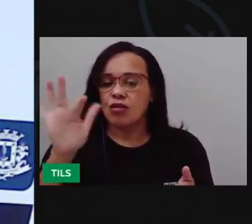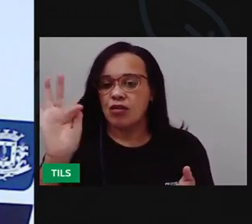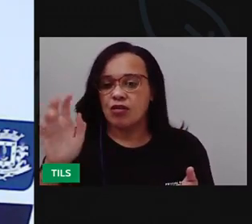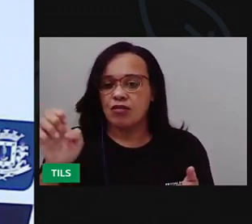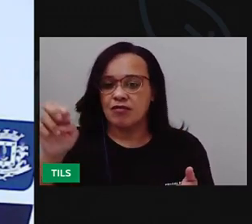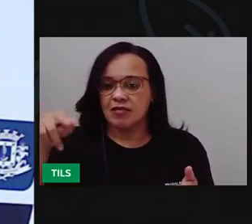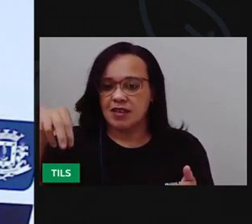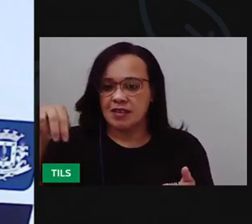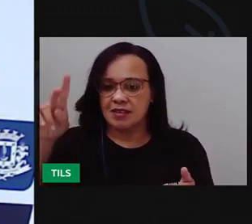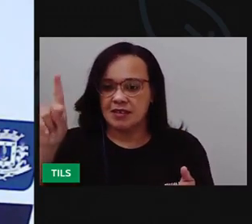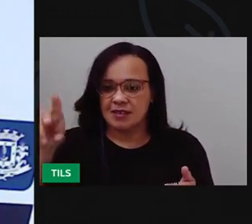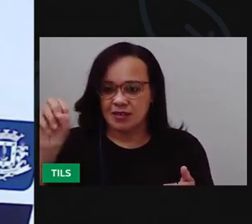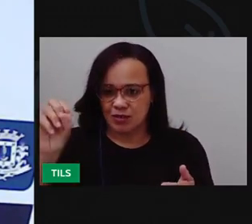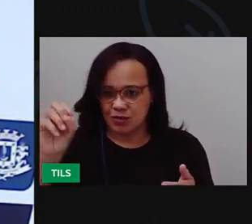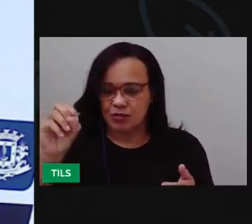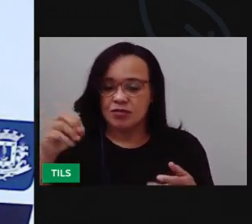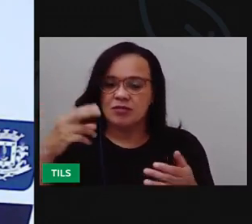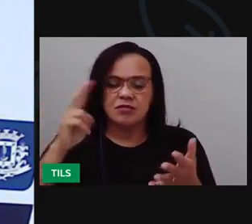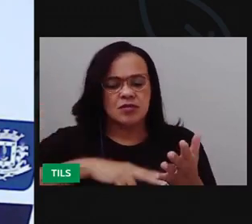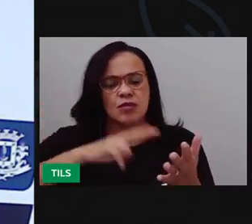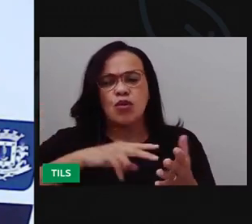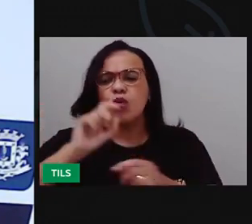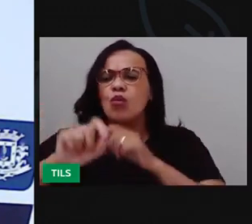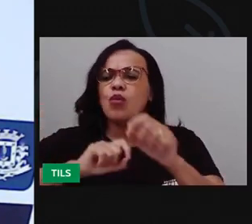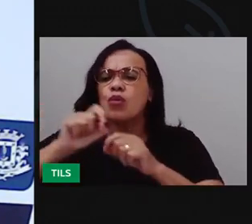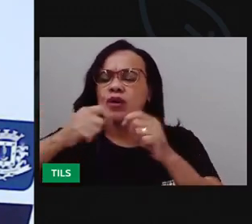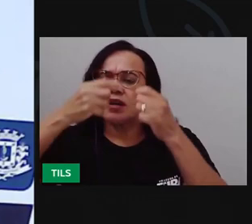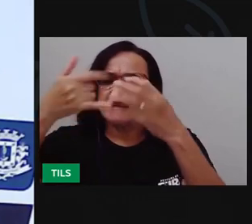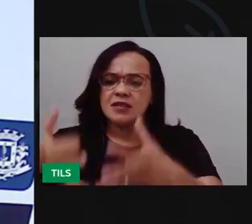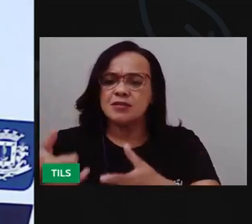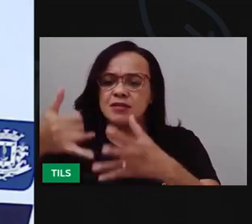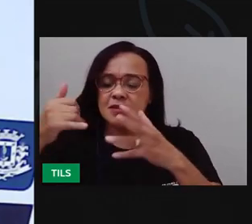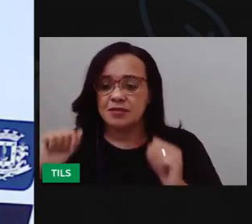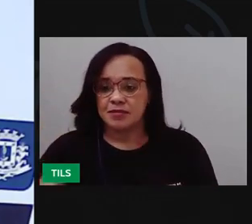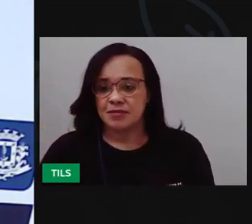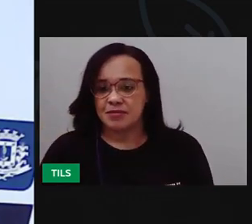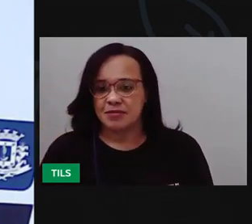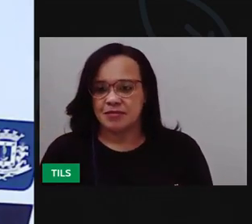Vamos ver aqui o que diz esse livro.